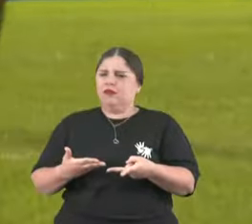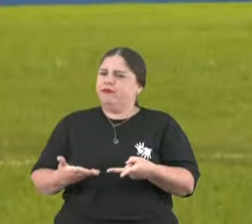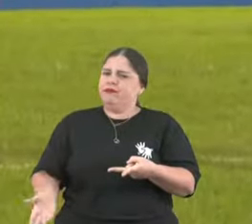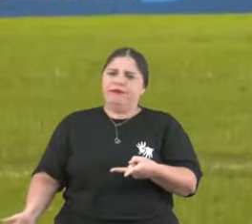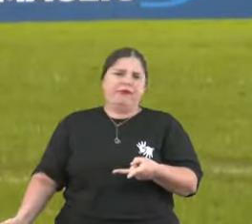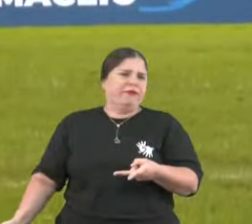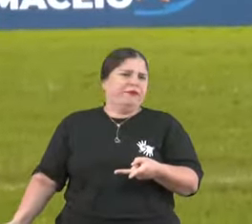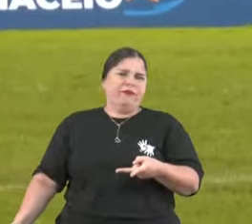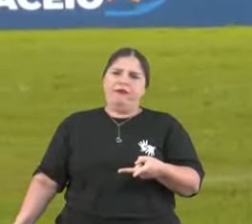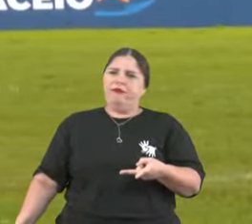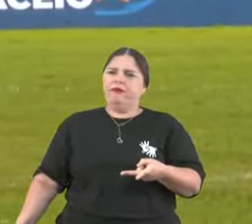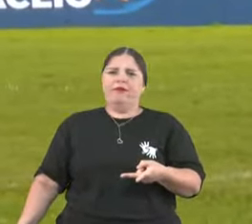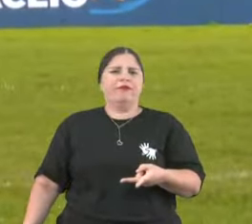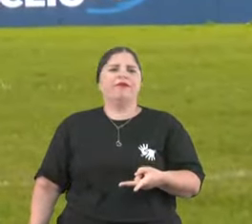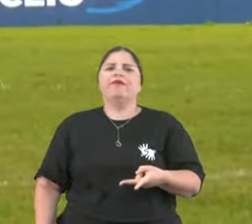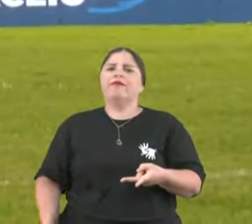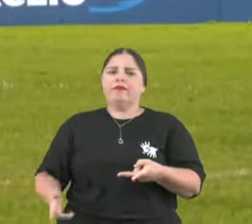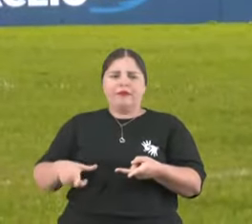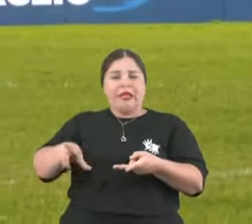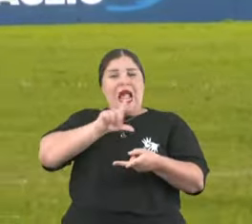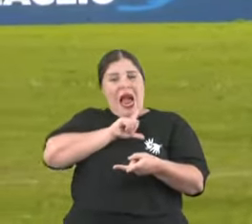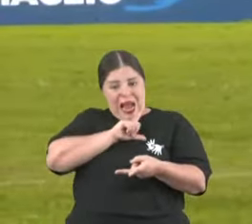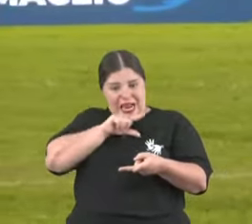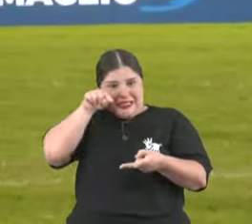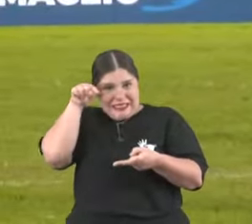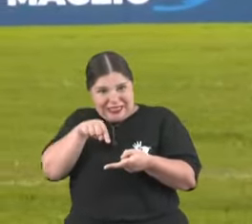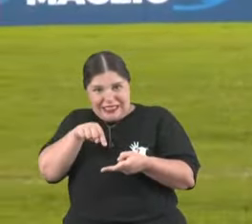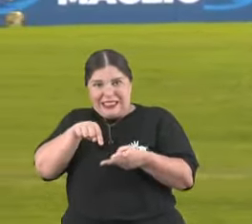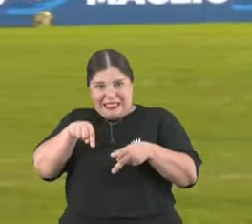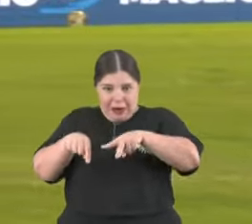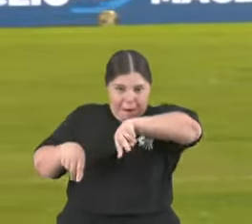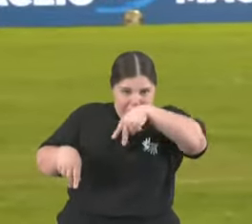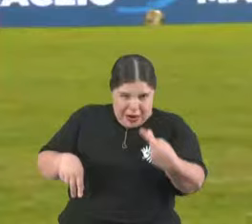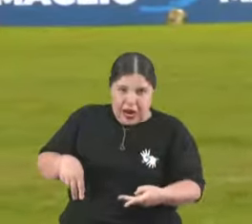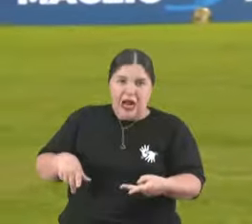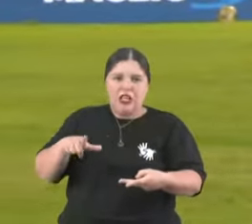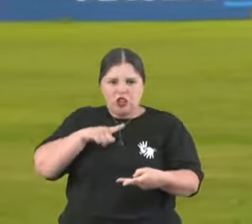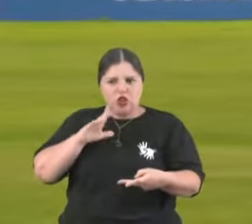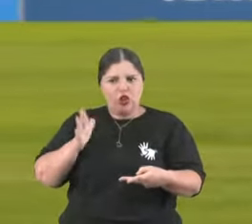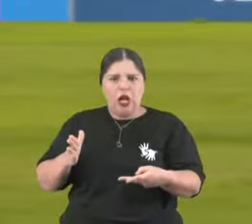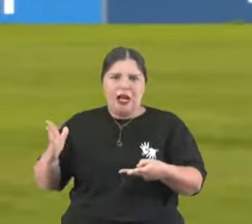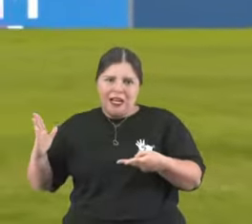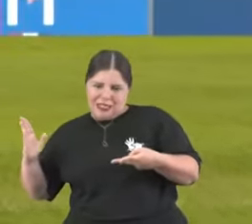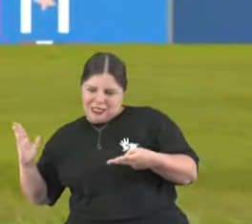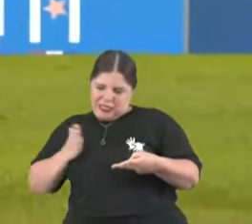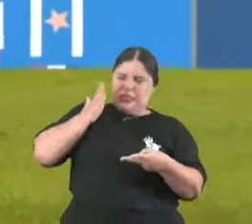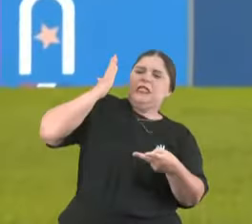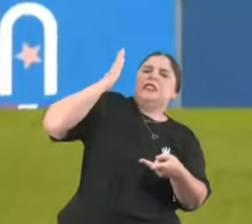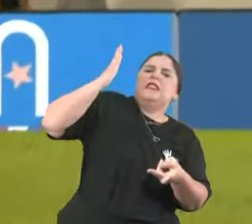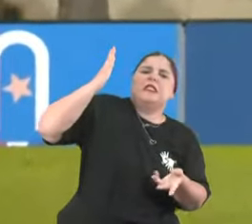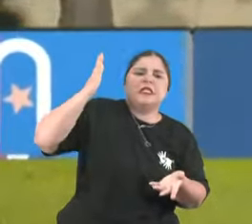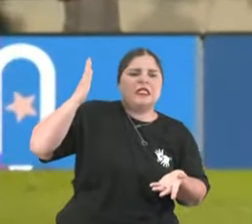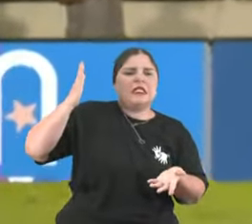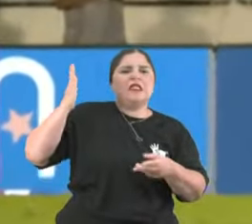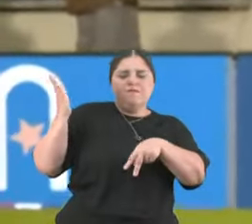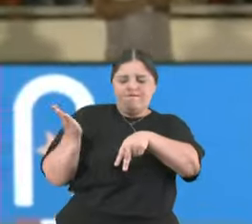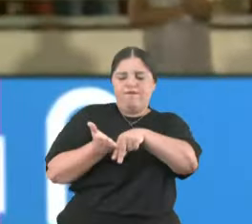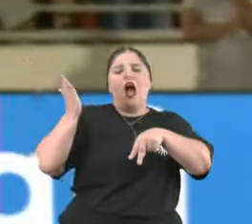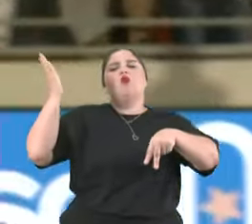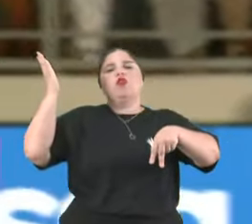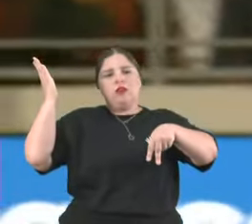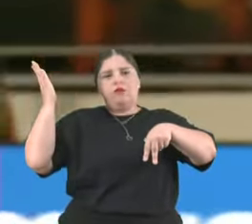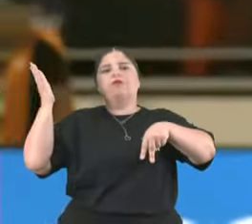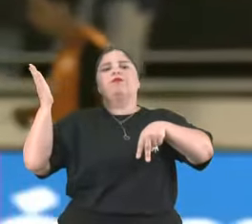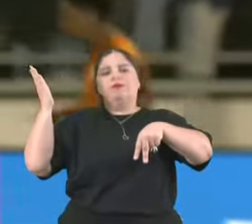que antes do escorregão, ele tem uma pressãozinha ali, considerada faltosa do marcador, e o